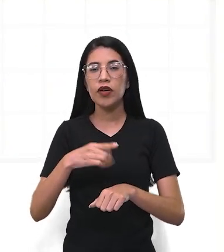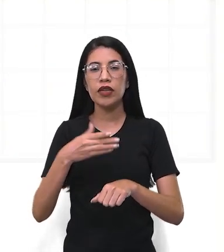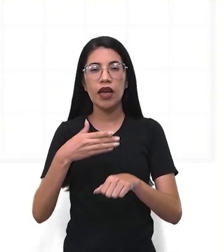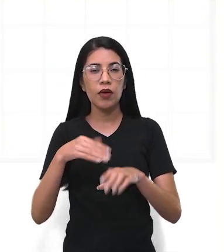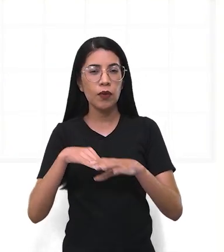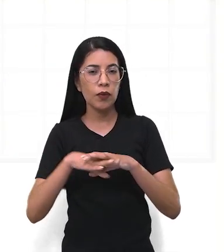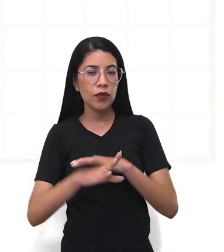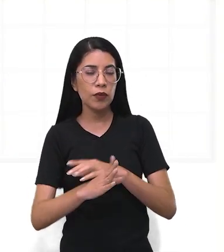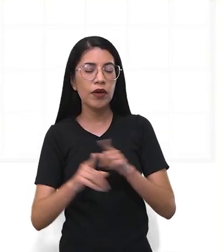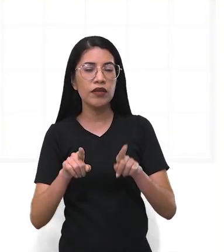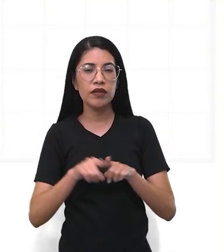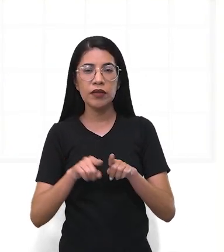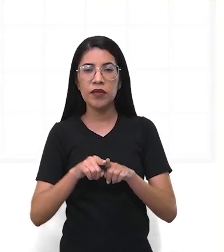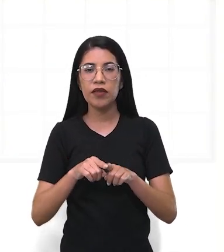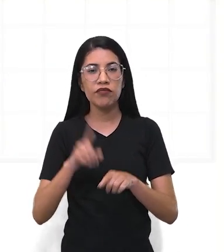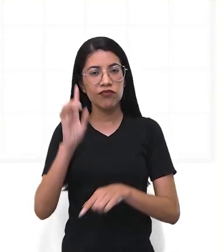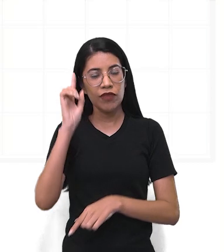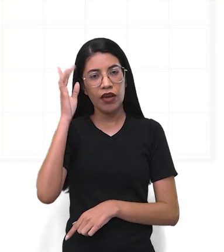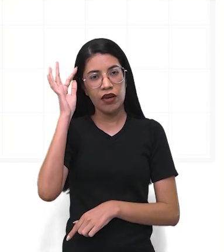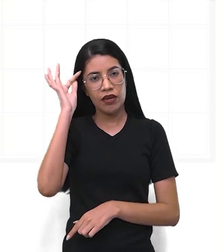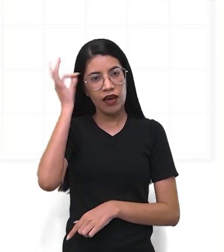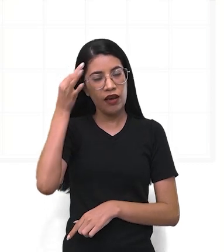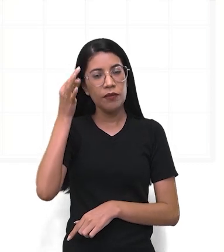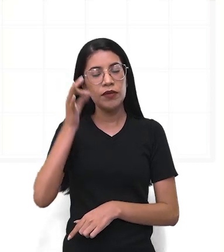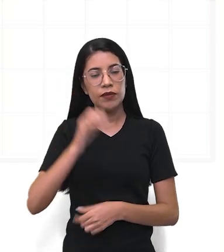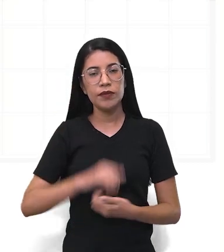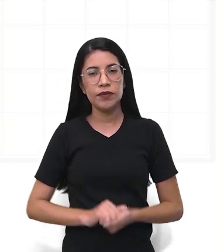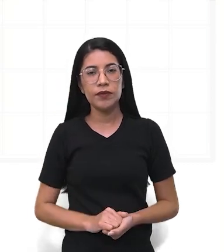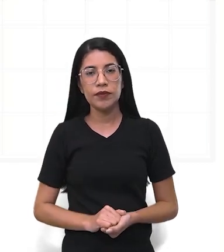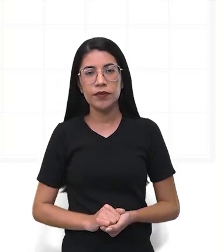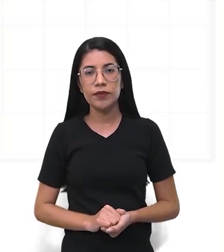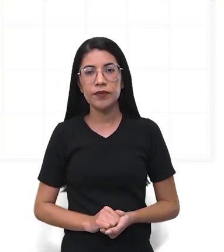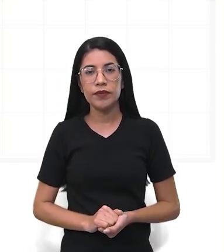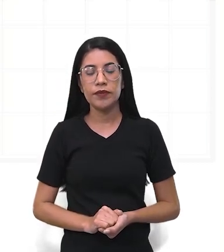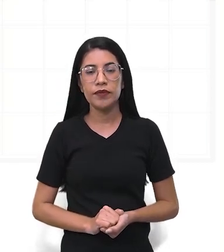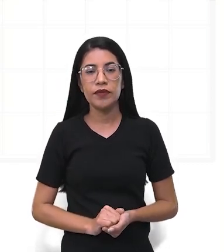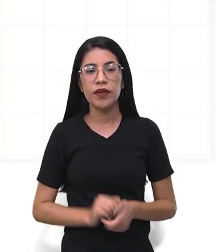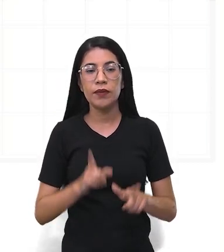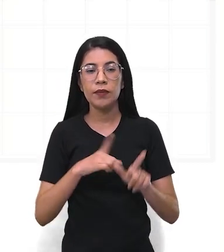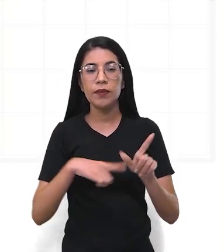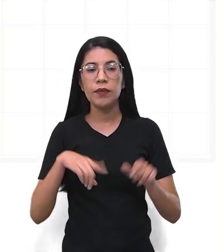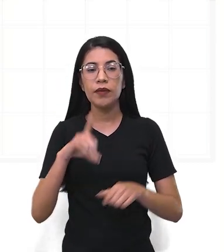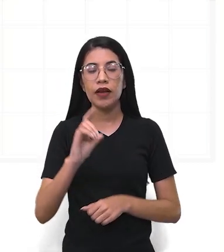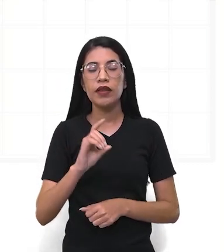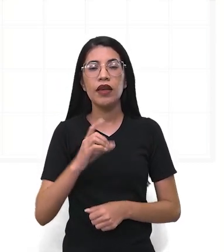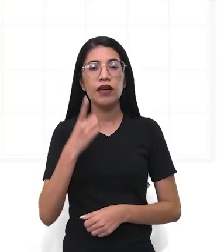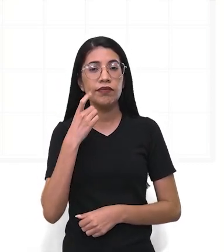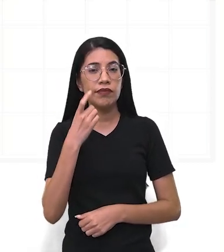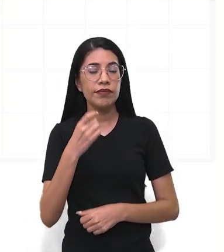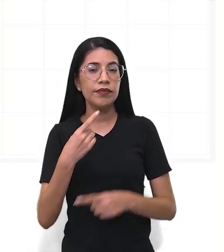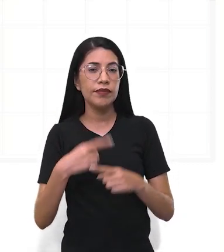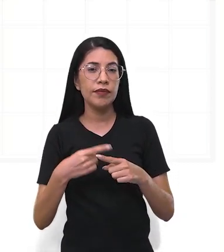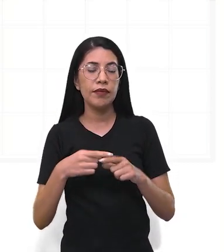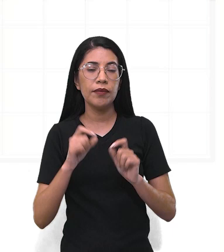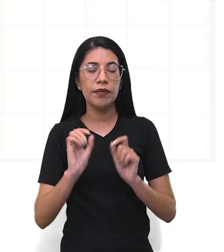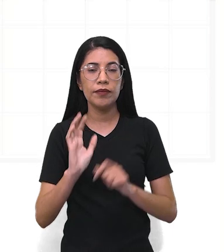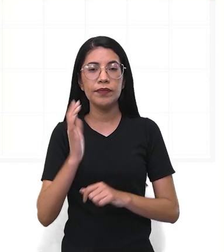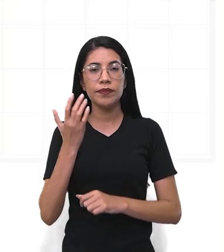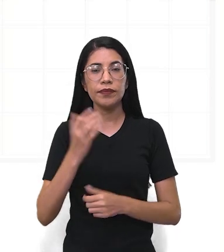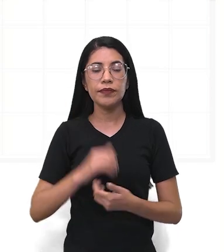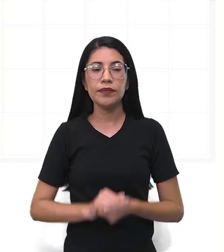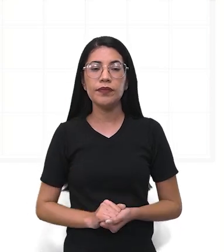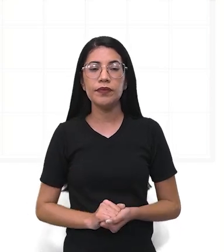habituar a fazer já de forma automática. Agora, olha essa letra D. Essa letra D tem uma situação interessante aqui, porque eu